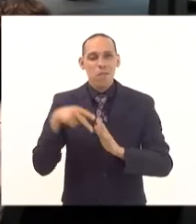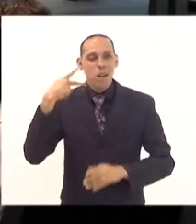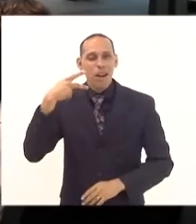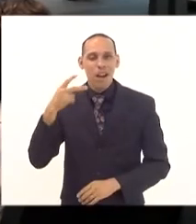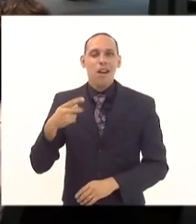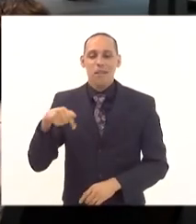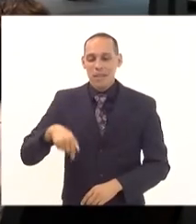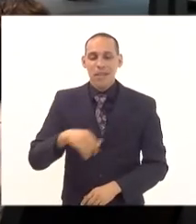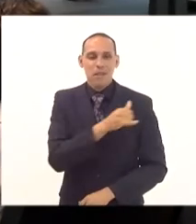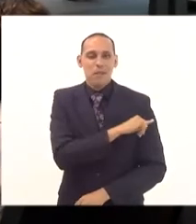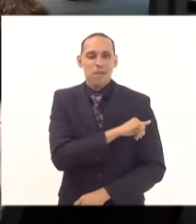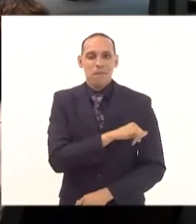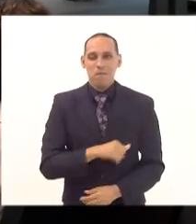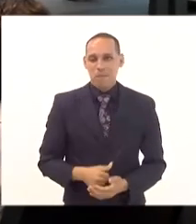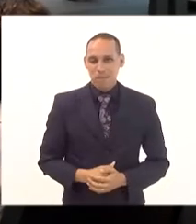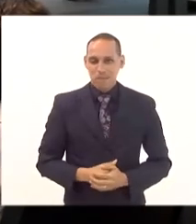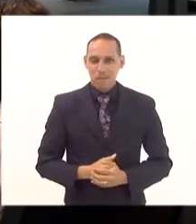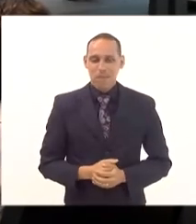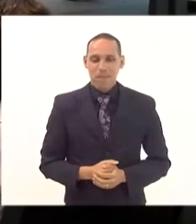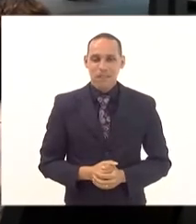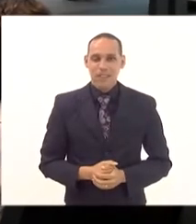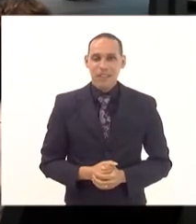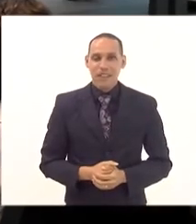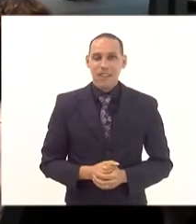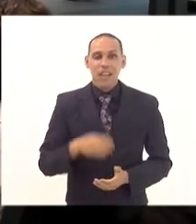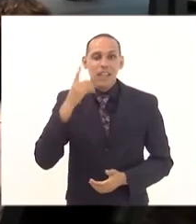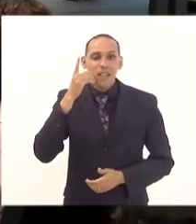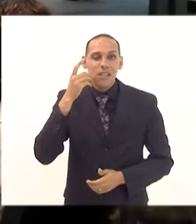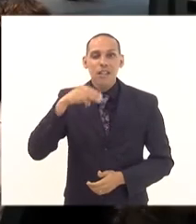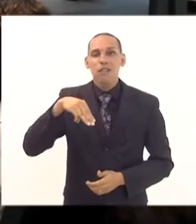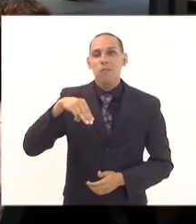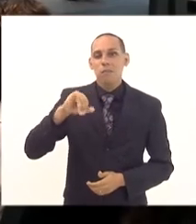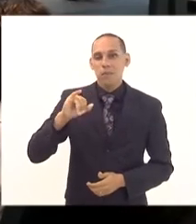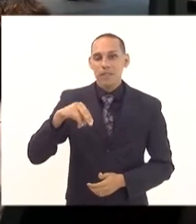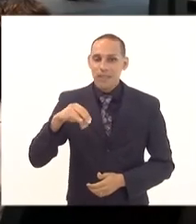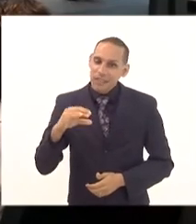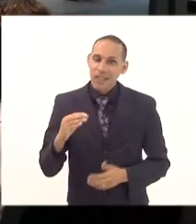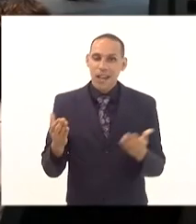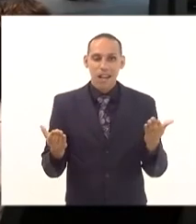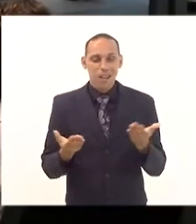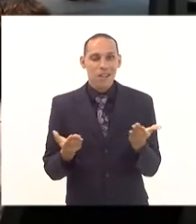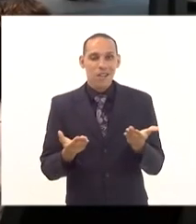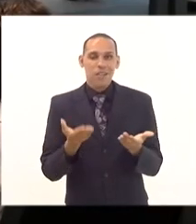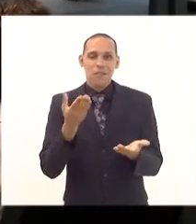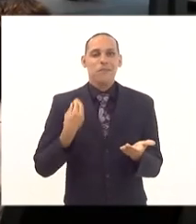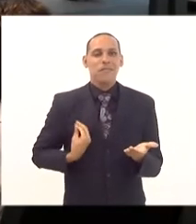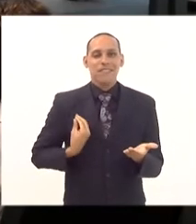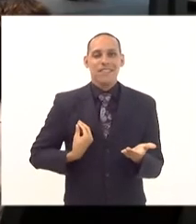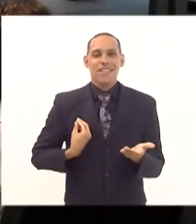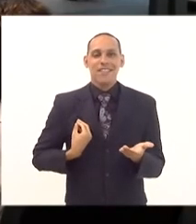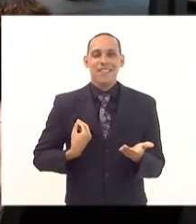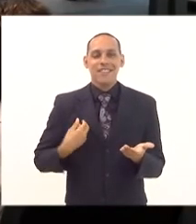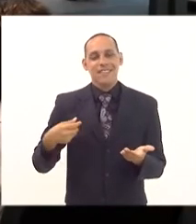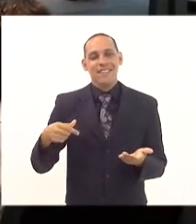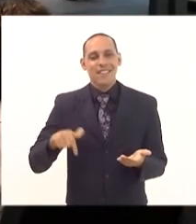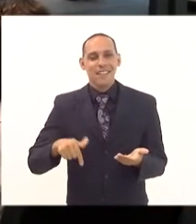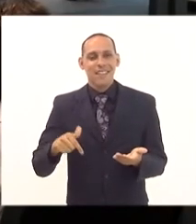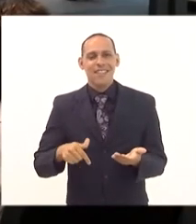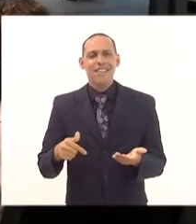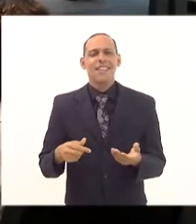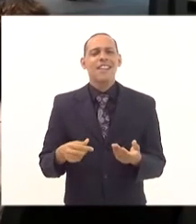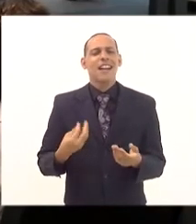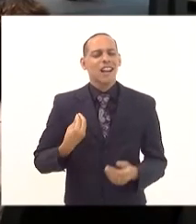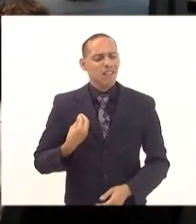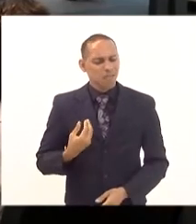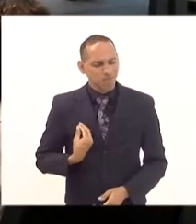obrigado é o deputado Carlos minc Agora sim né Já pensei que da audiência algum tempo bem lembro